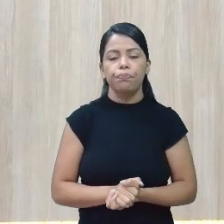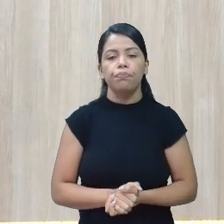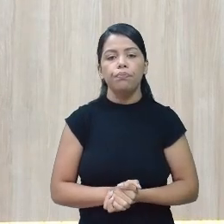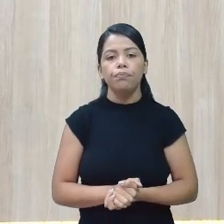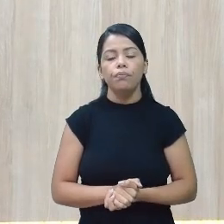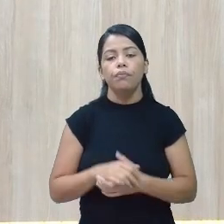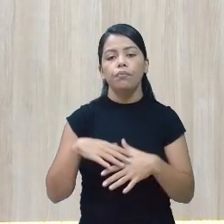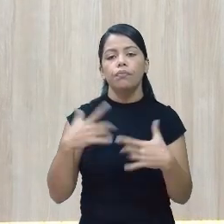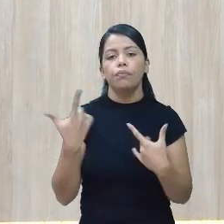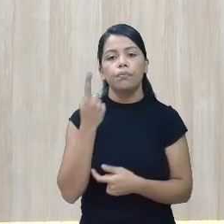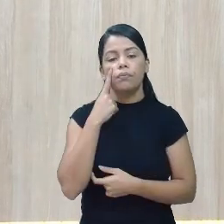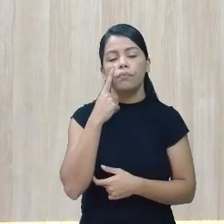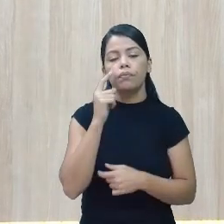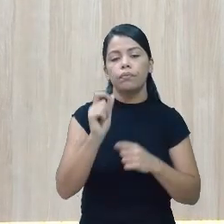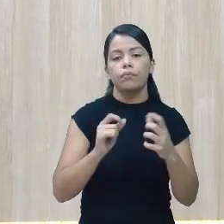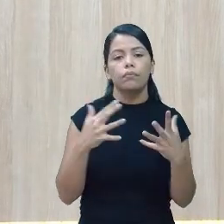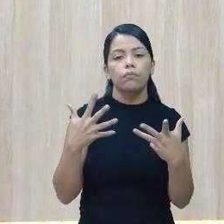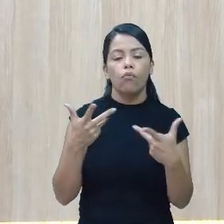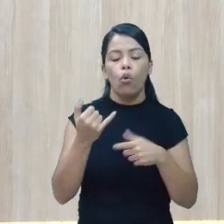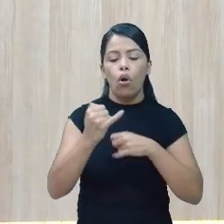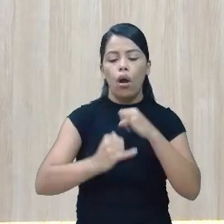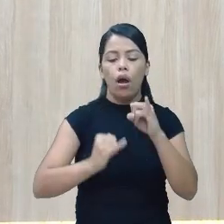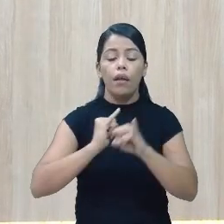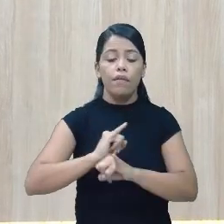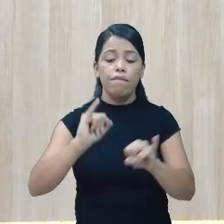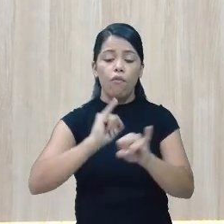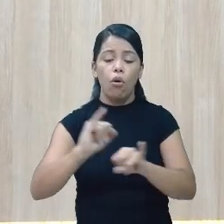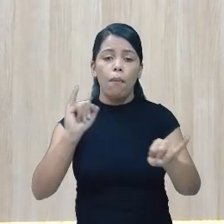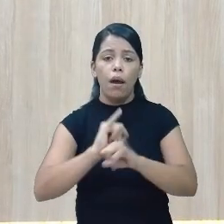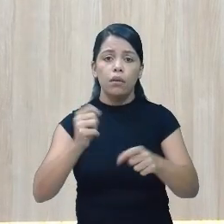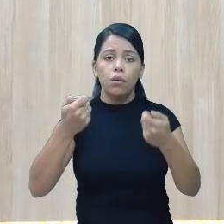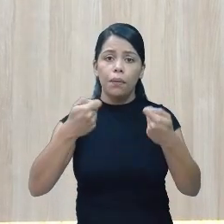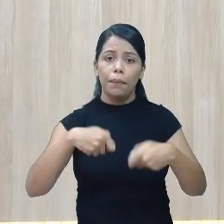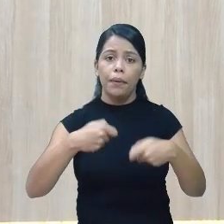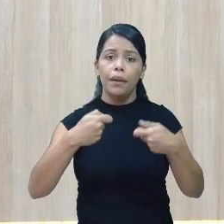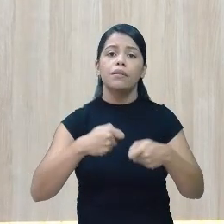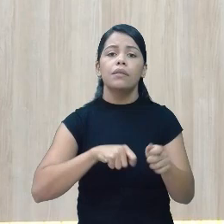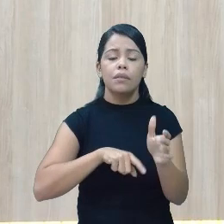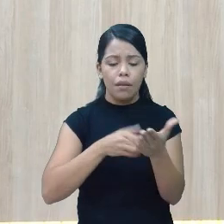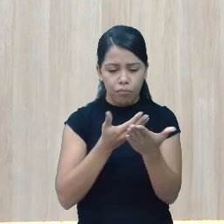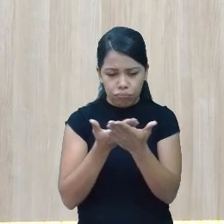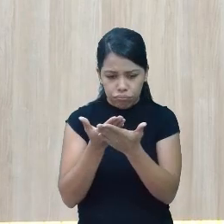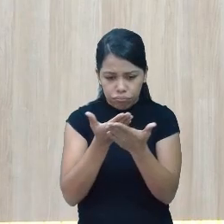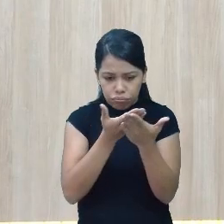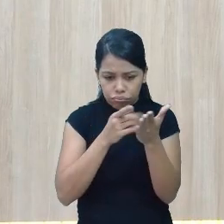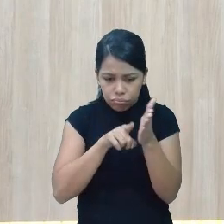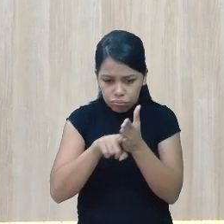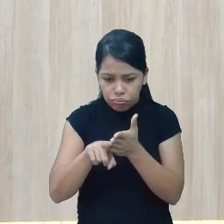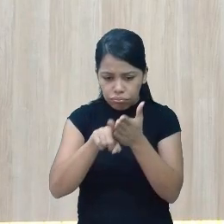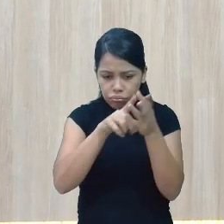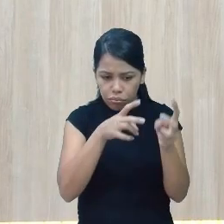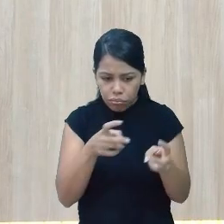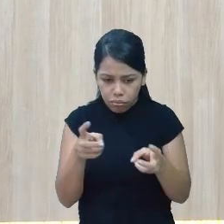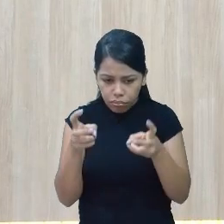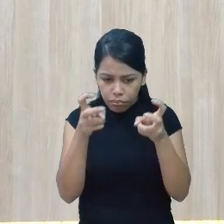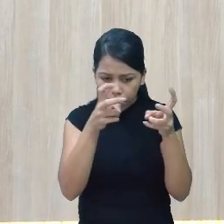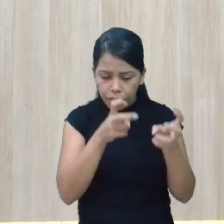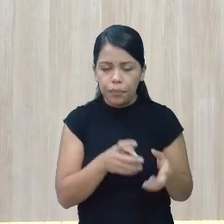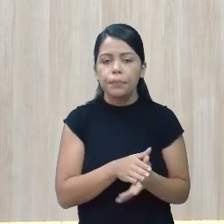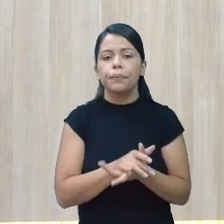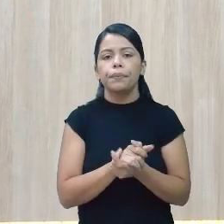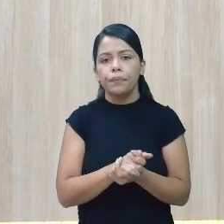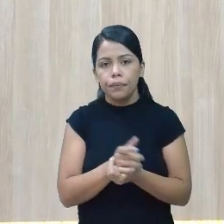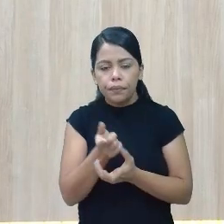certo? Então veja que todas essas informações, elas precisam ser analisadas, elas precisam ser observadas e